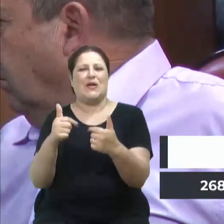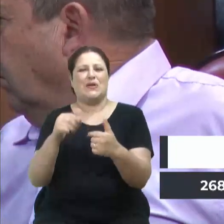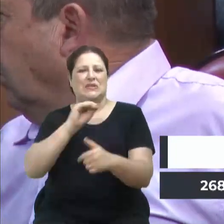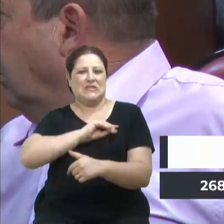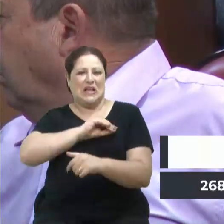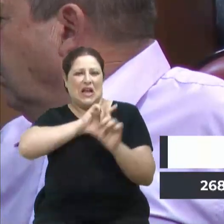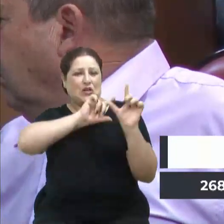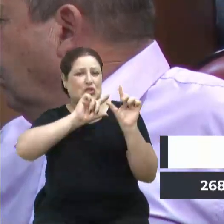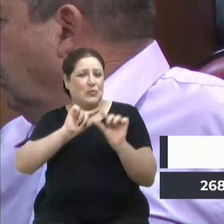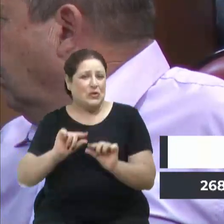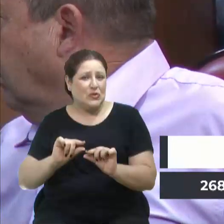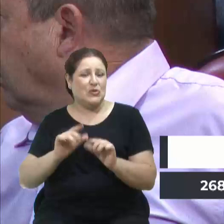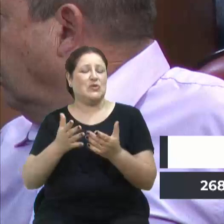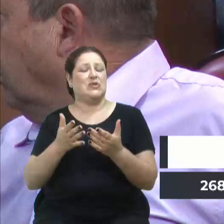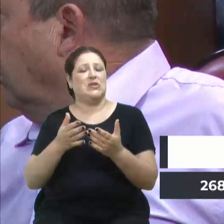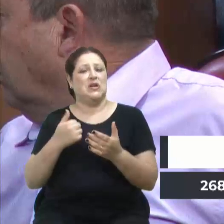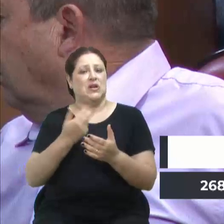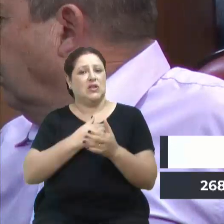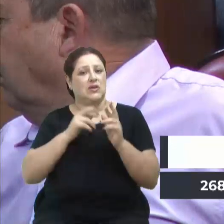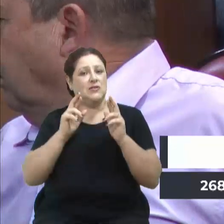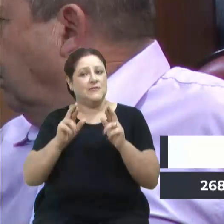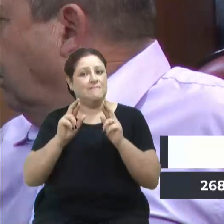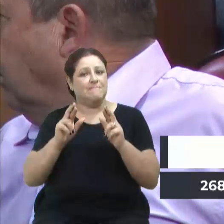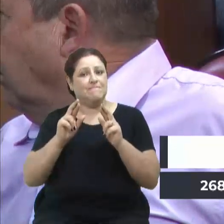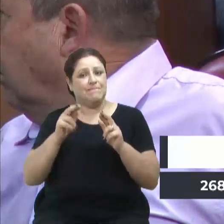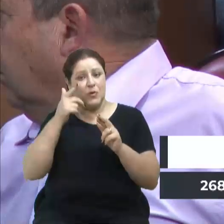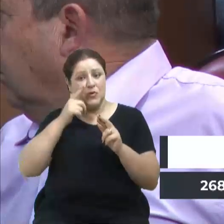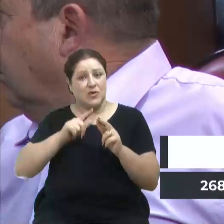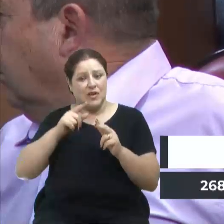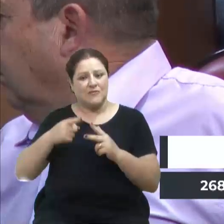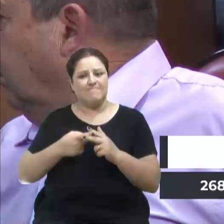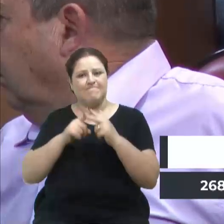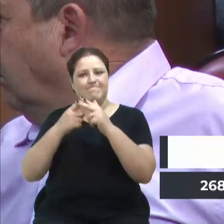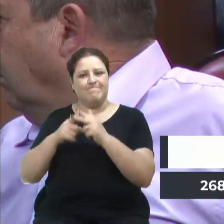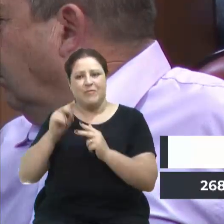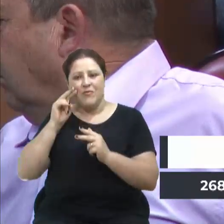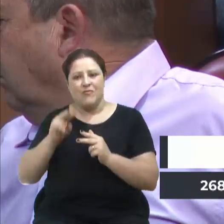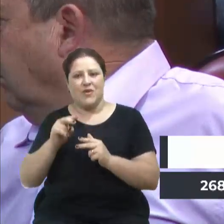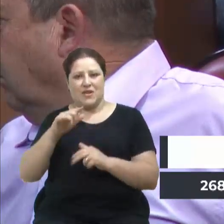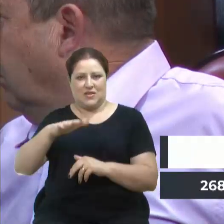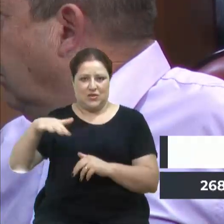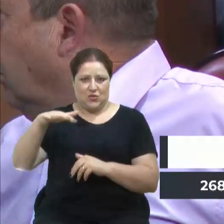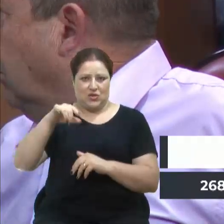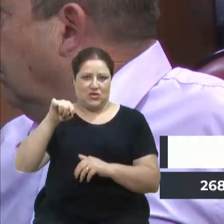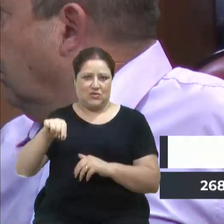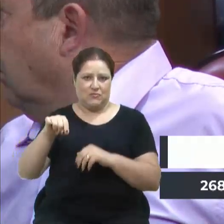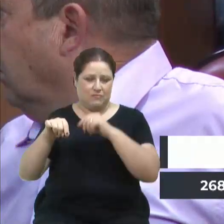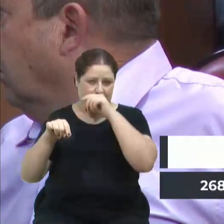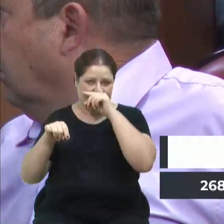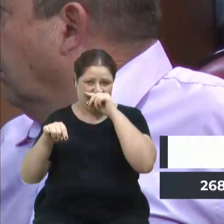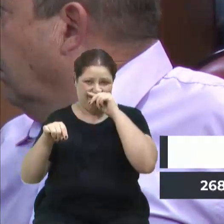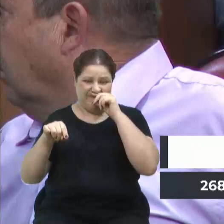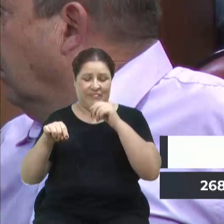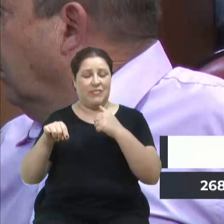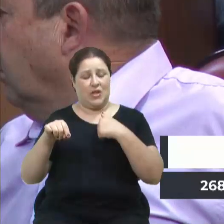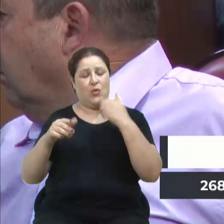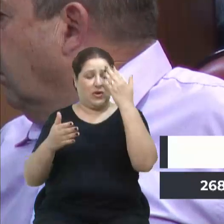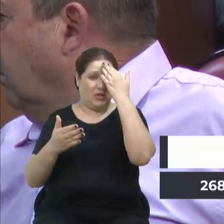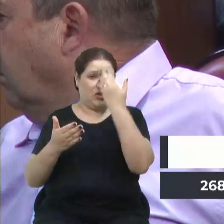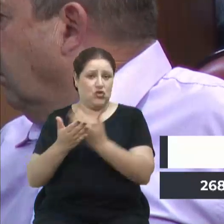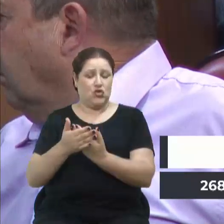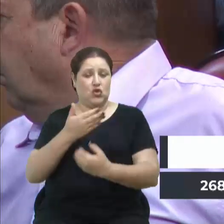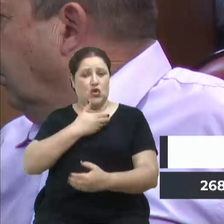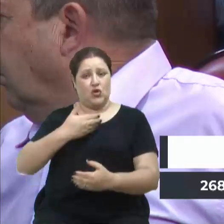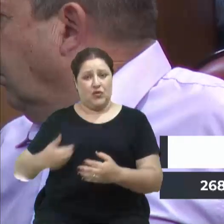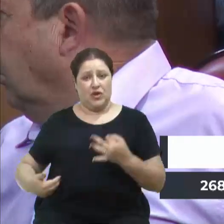salários, e a gente espera que seja revista esta situação também. Eu acredito que tem um compromisso do governo federal,